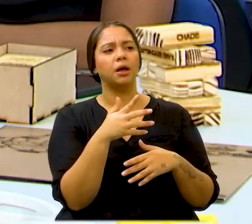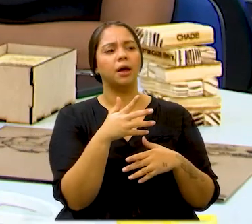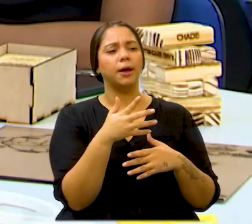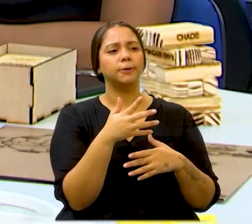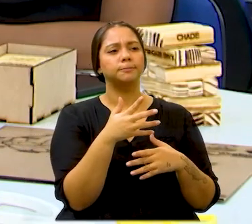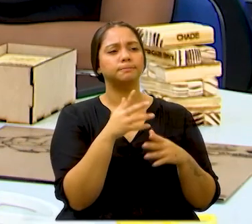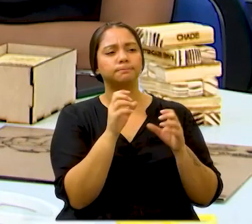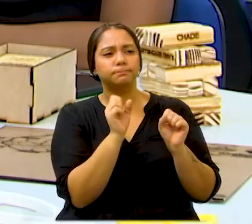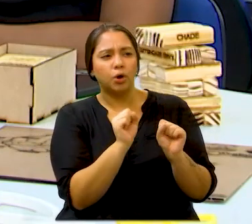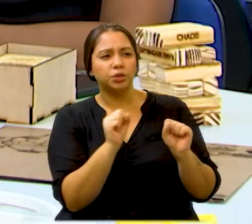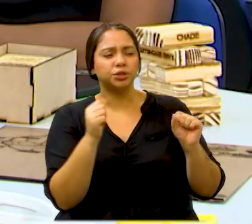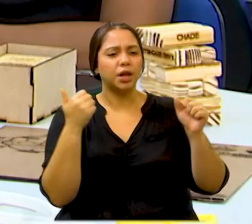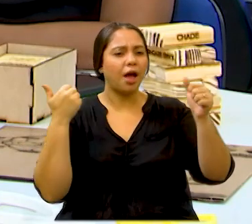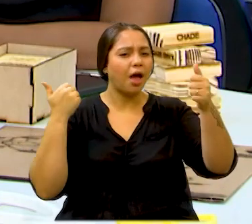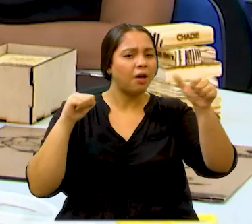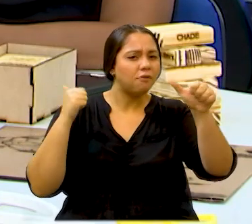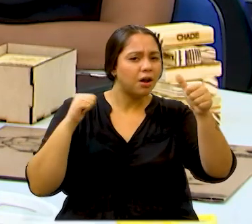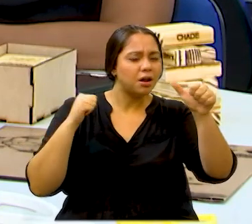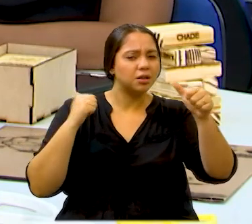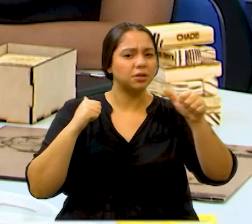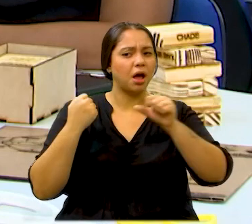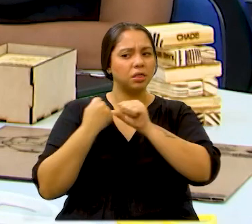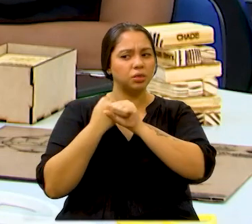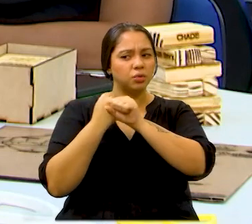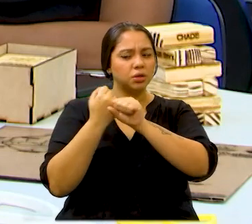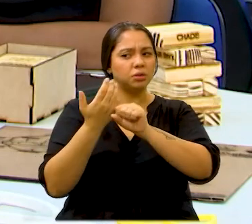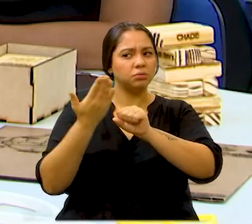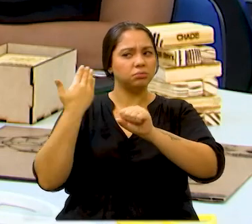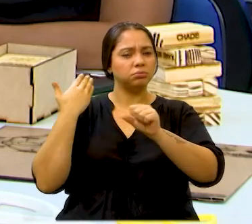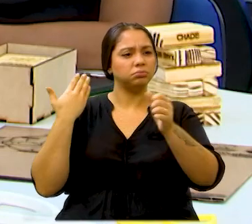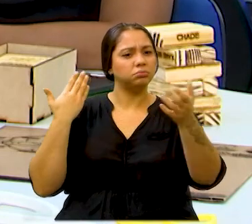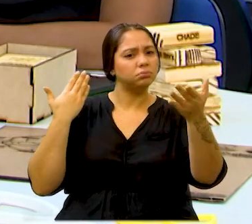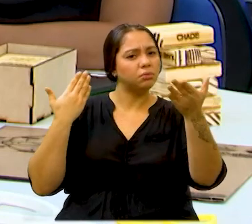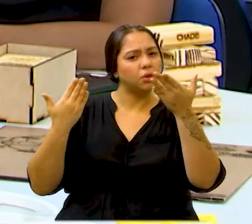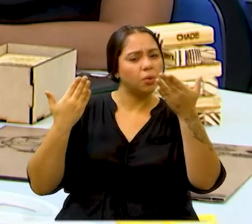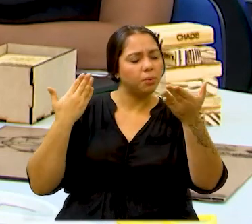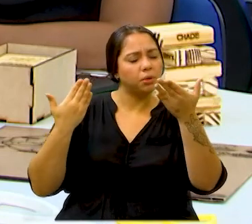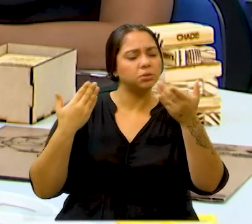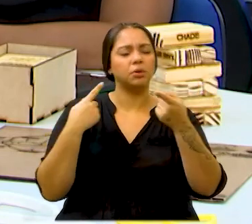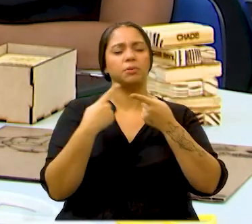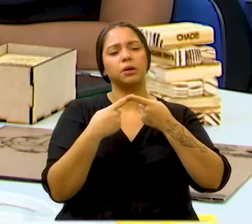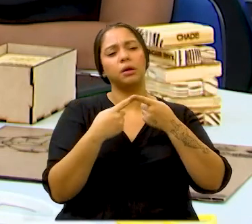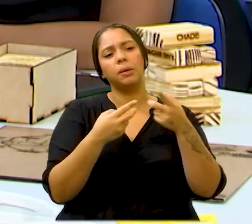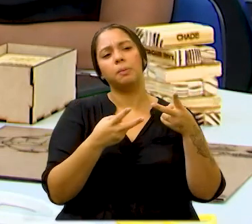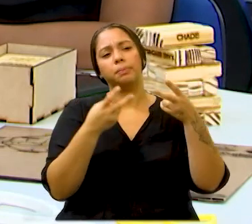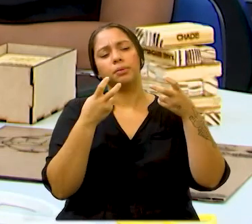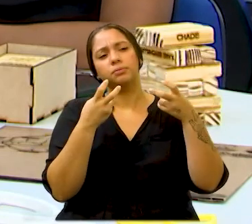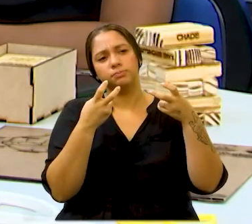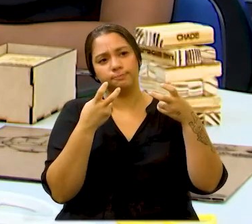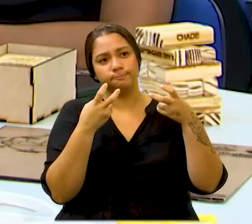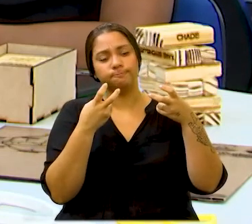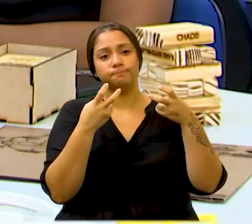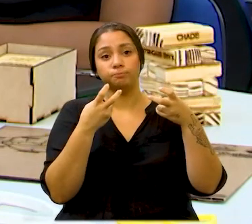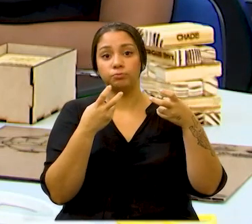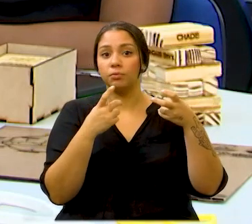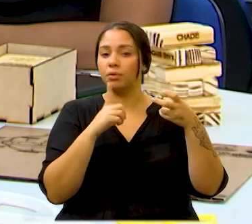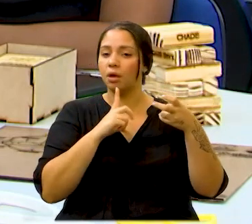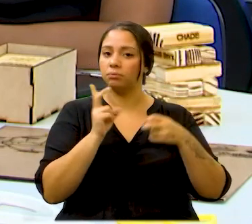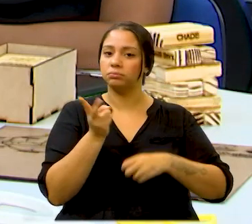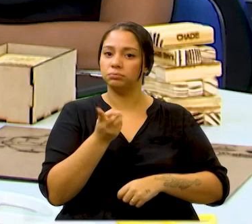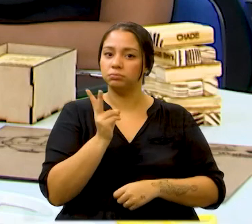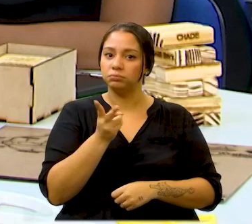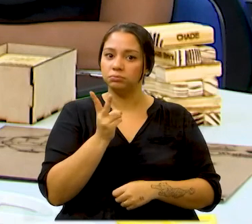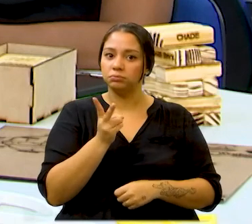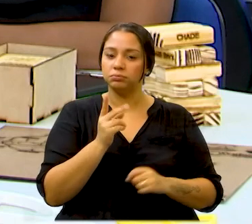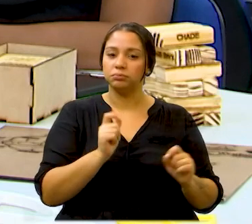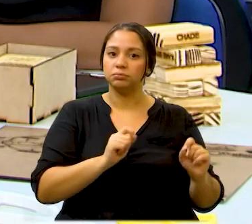que a senhora fizesse, tipo, uma avaliação dos últimos anos, porque a gente vê até, não é, com uma